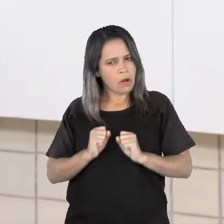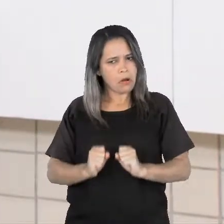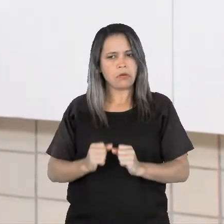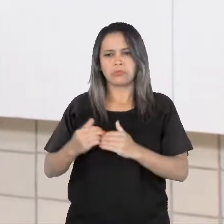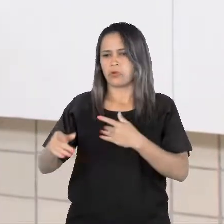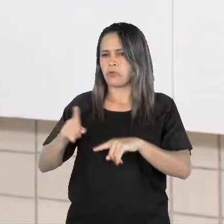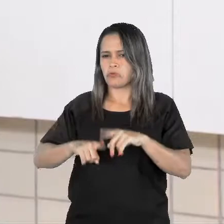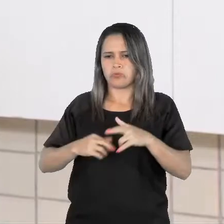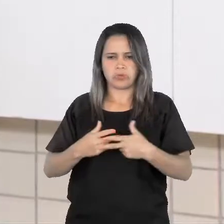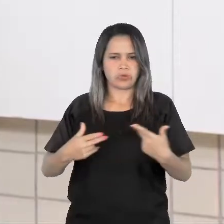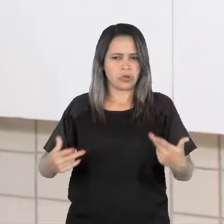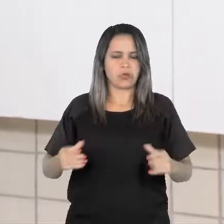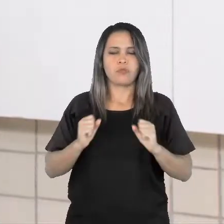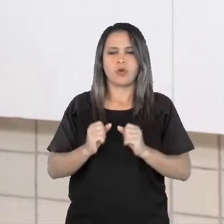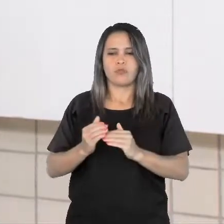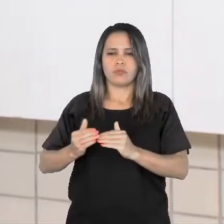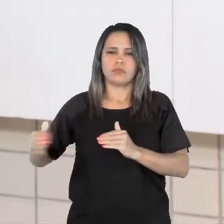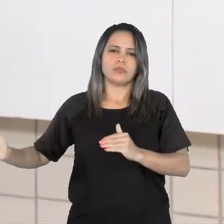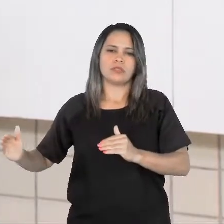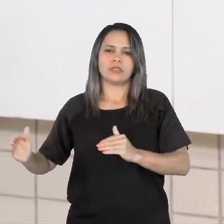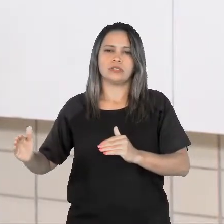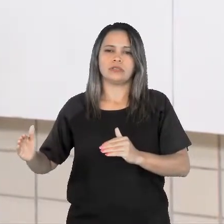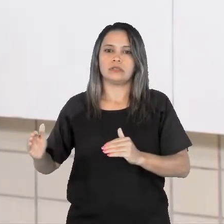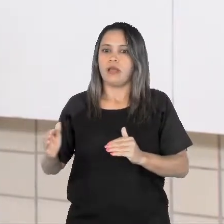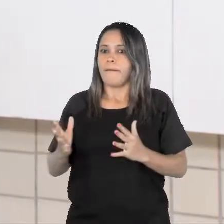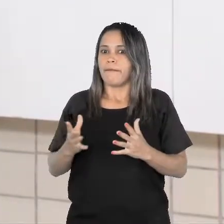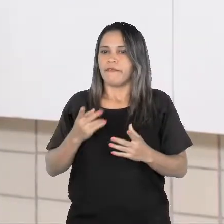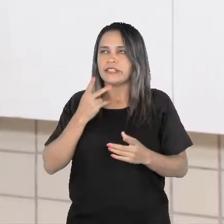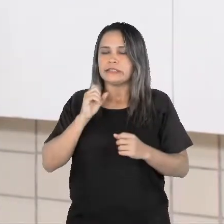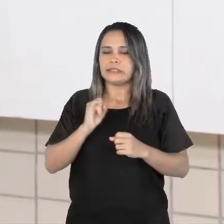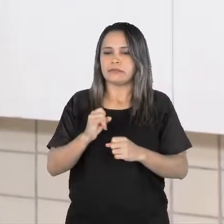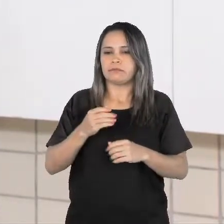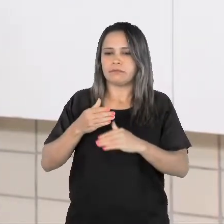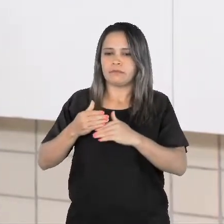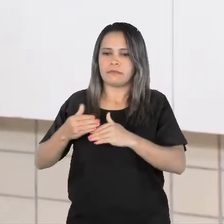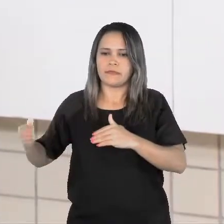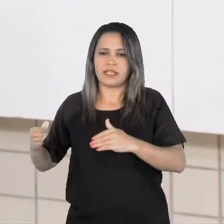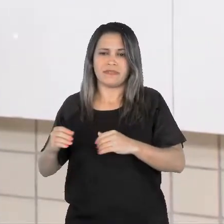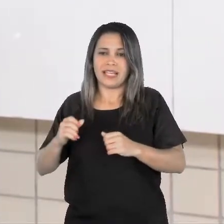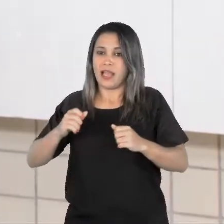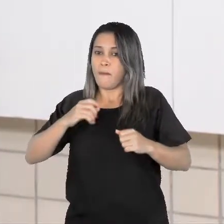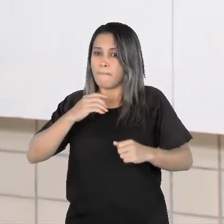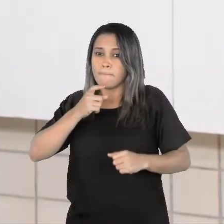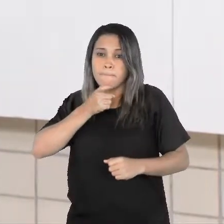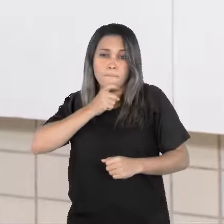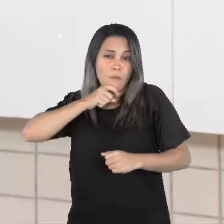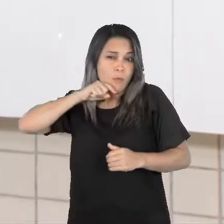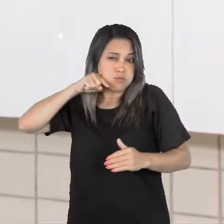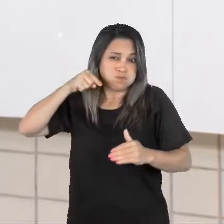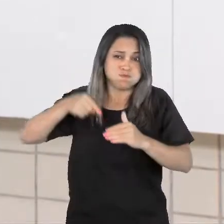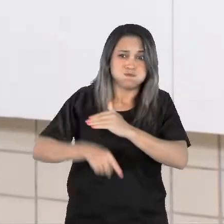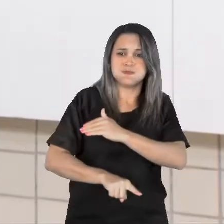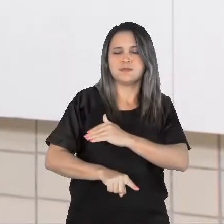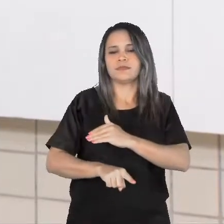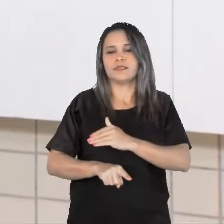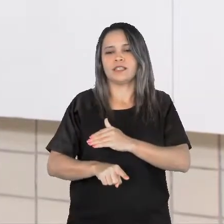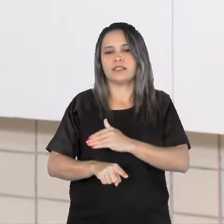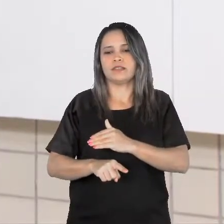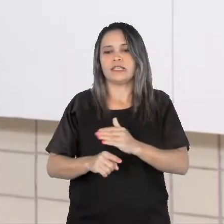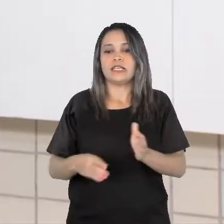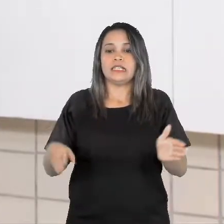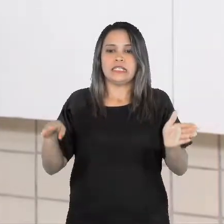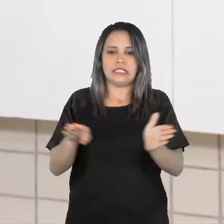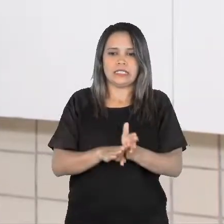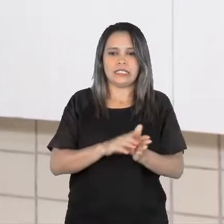100. E se passar disso, quer dizer que vai estar extremamente quente. Porque quando chegar a 100 graus, é a